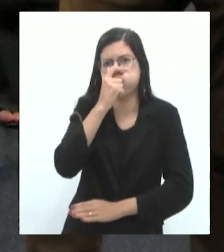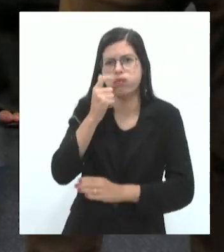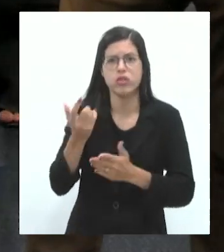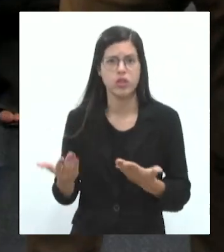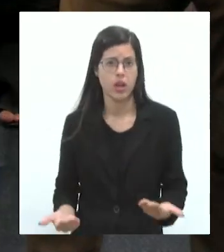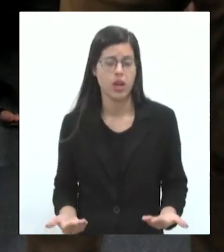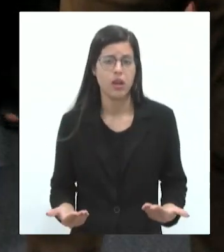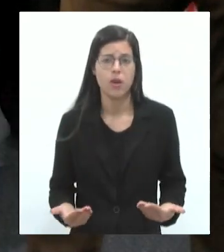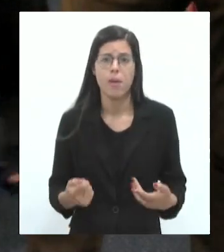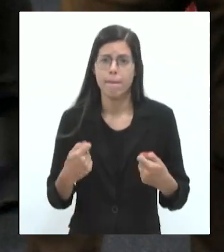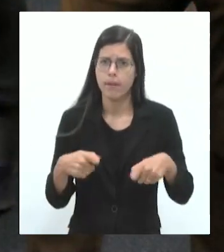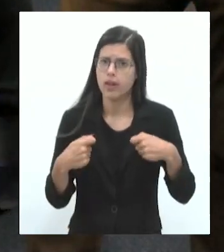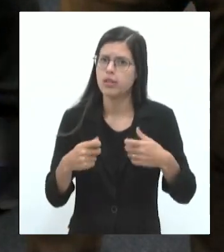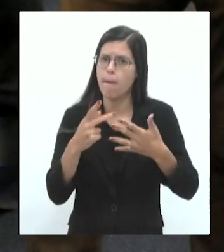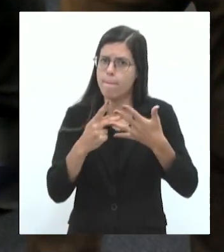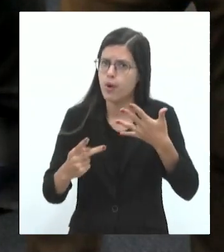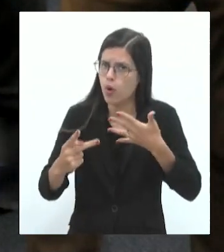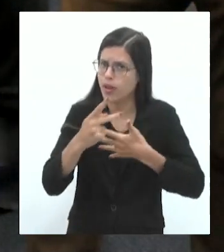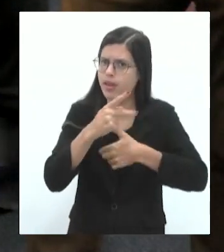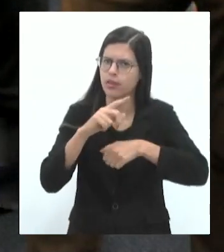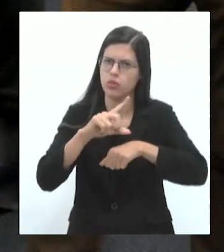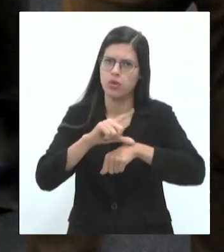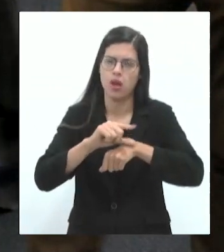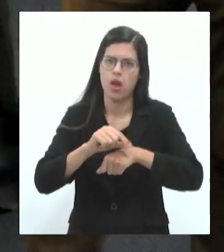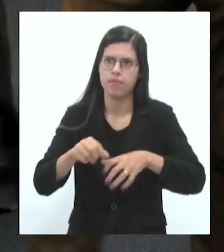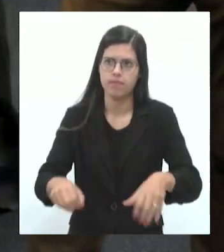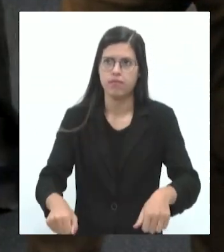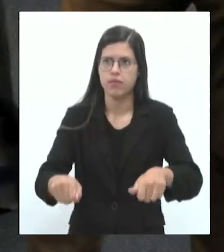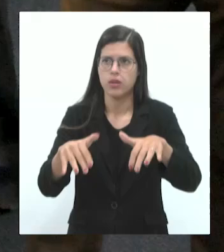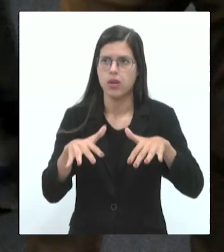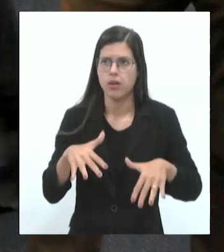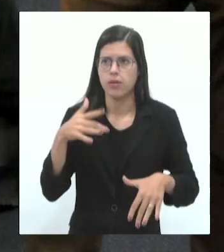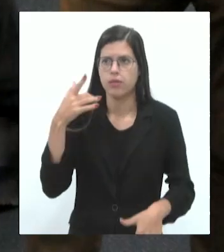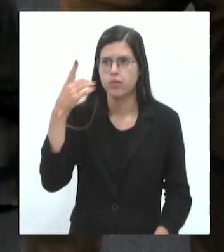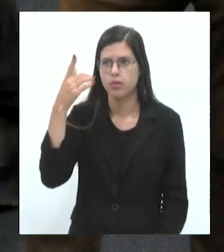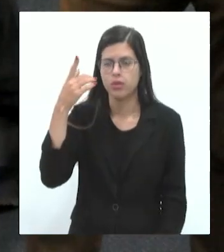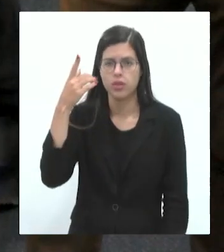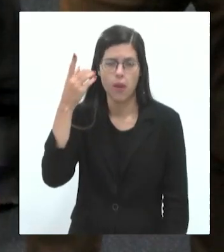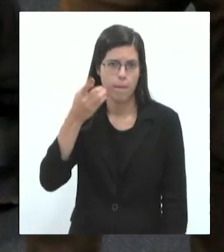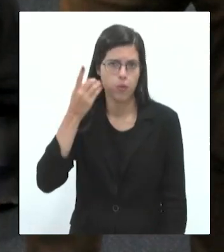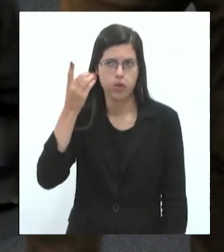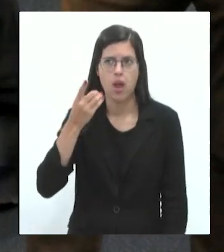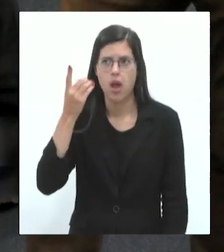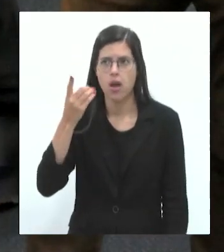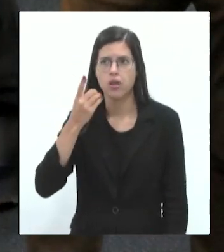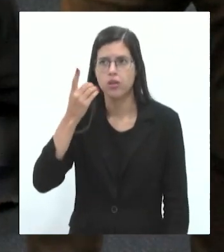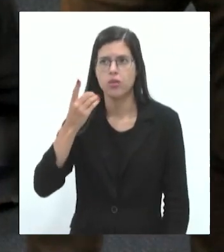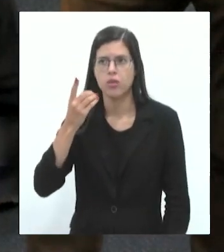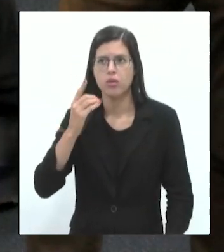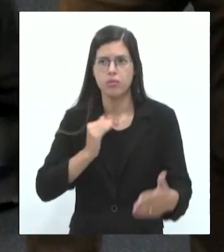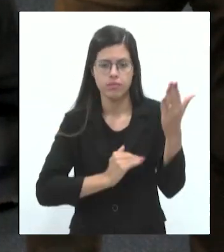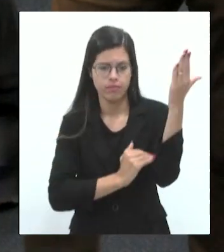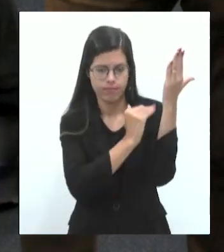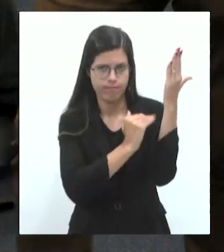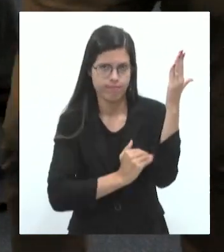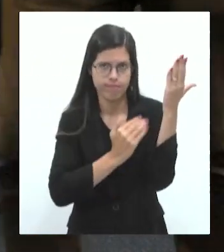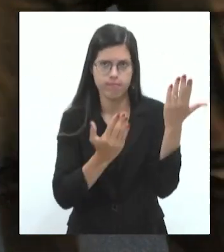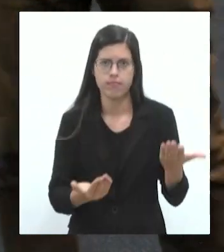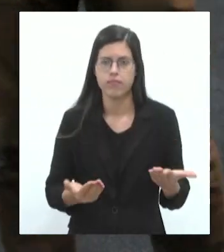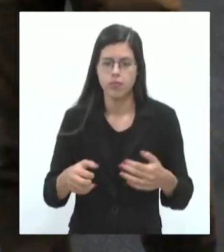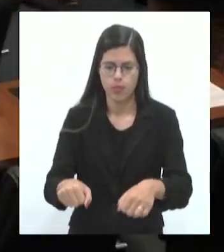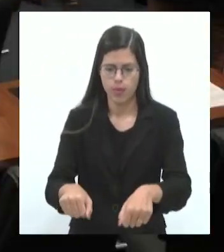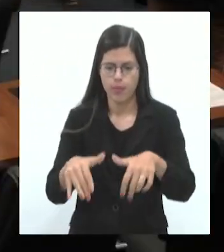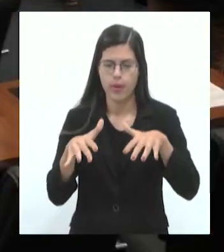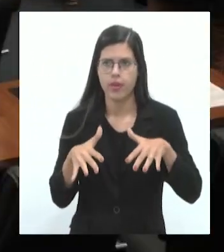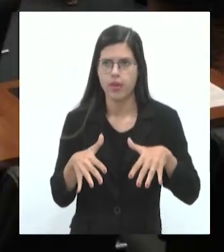dar uma prioridade nesses horários, os elevadores, para os deputados poderem se locomover para o plenário. Muito obrigado,